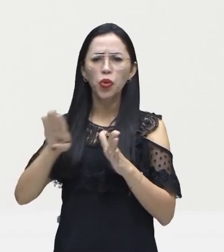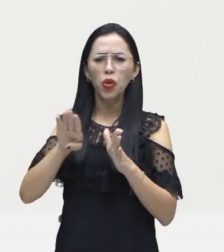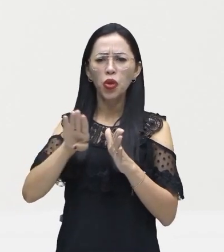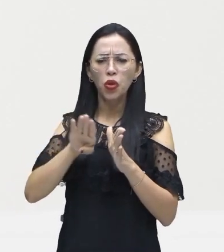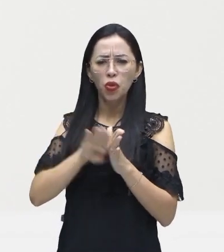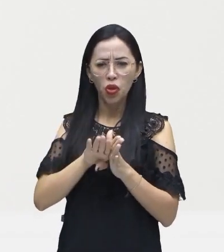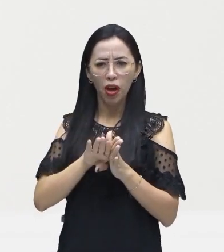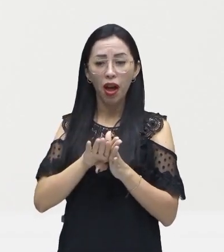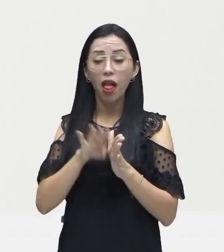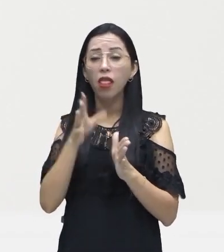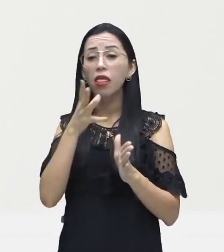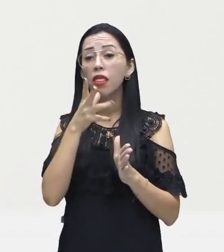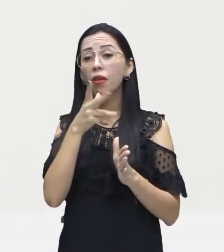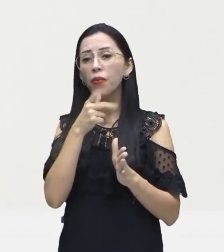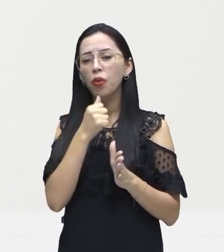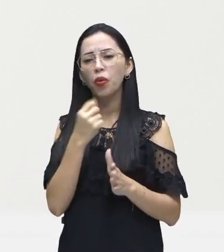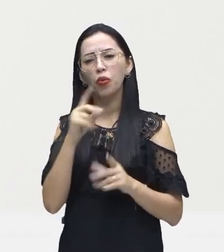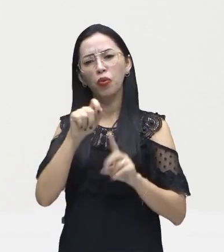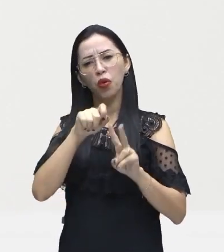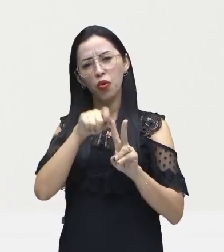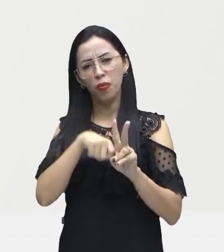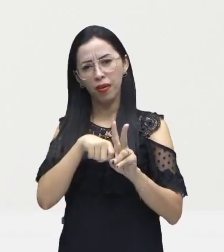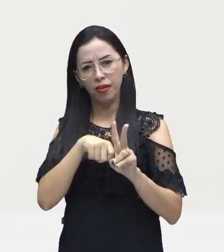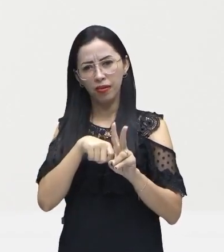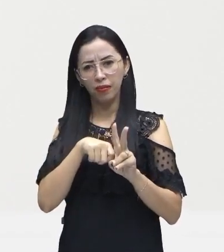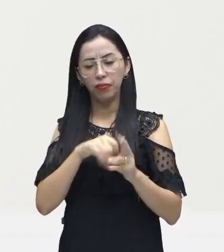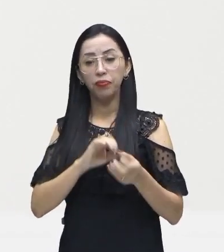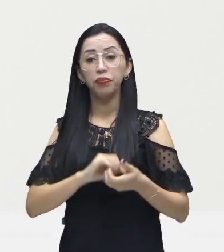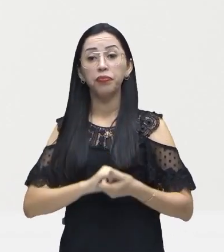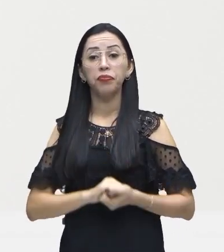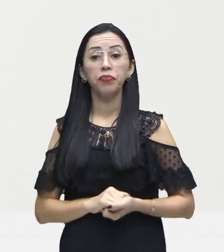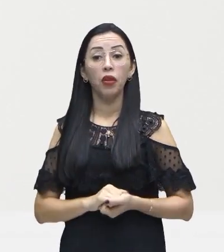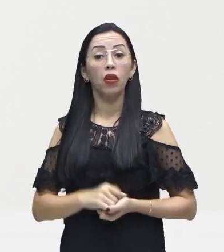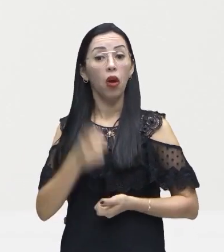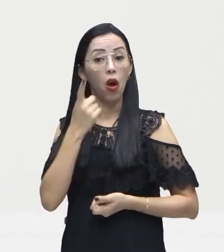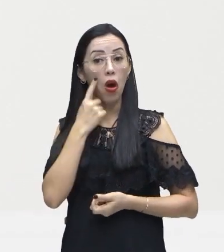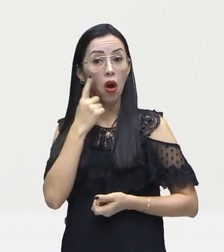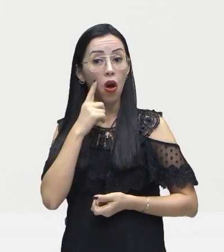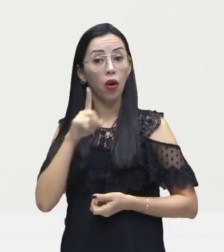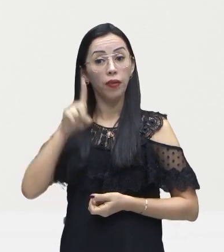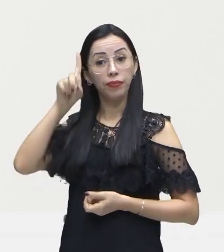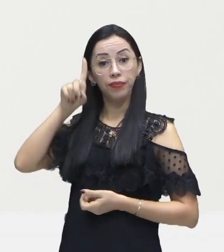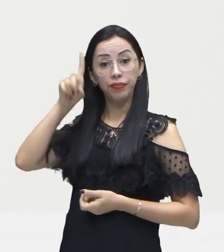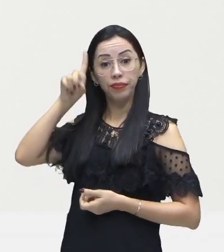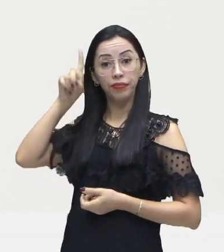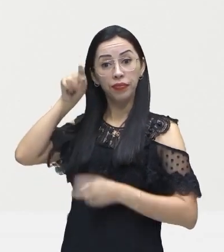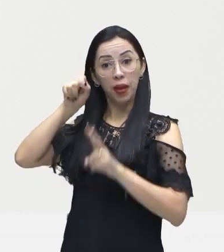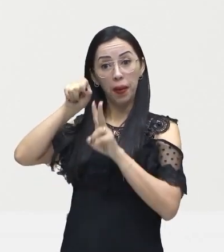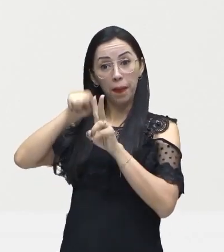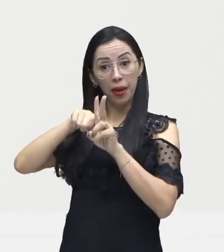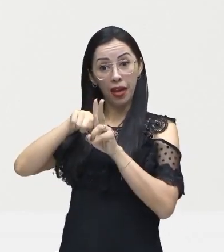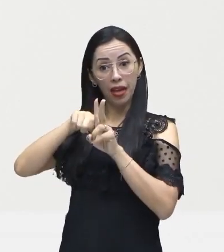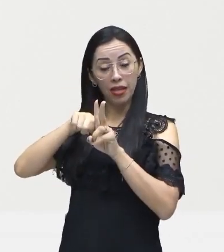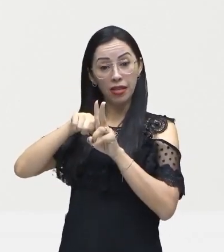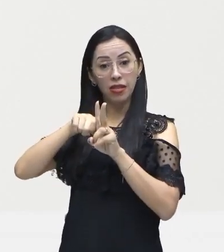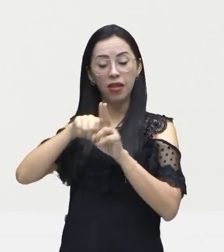a... Então, observe que esse problema nós temos um tempo em meses e eu quero convertê-lo